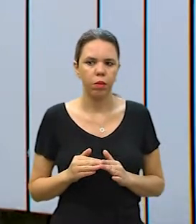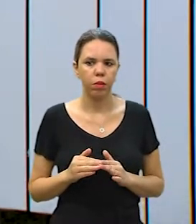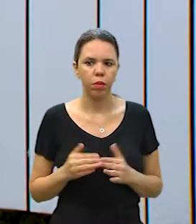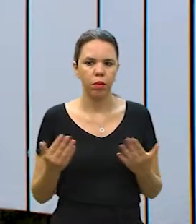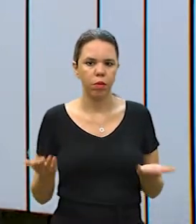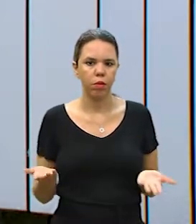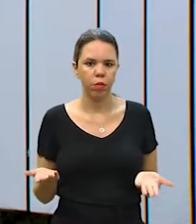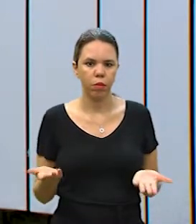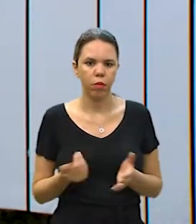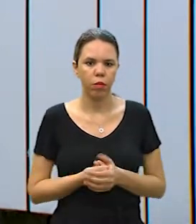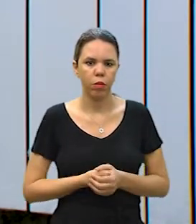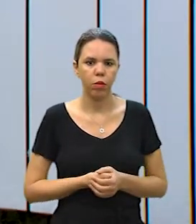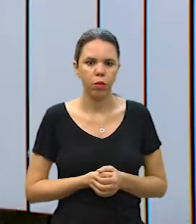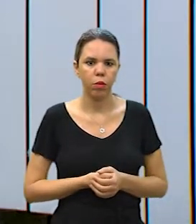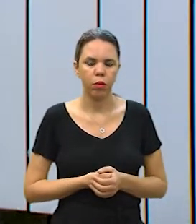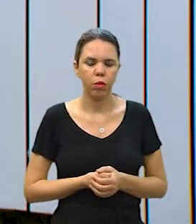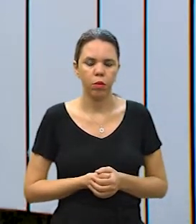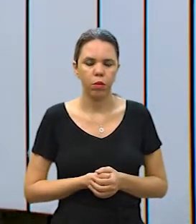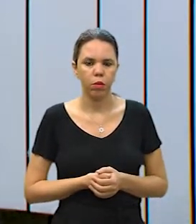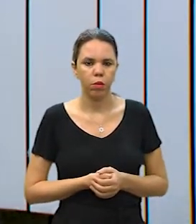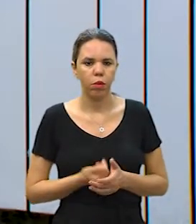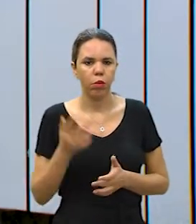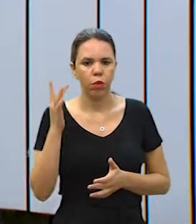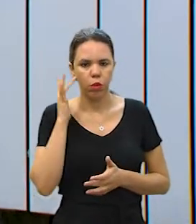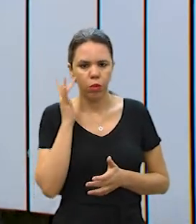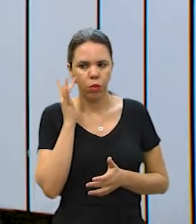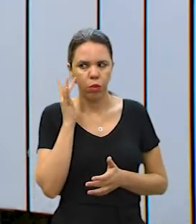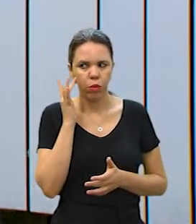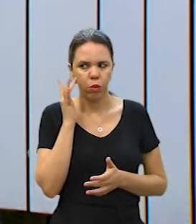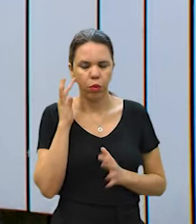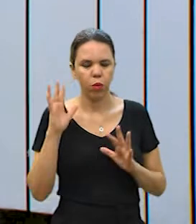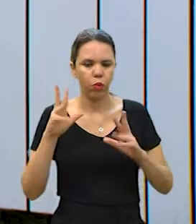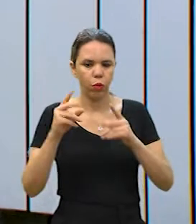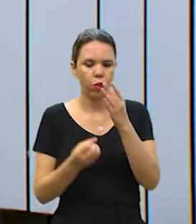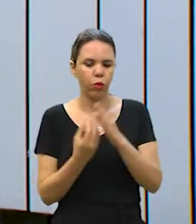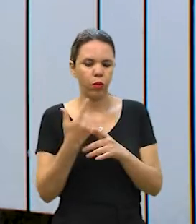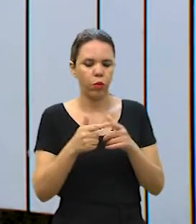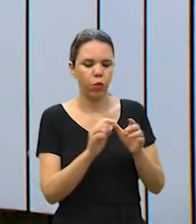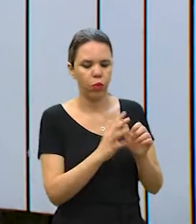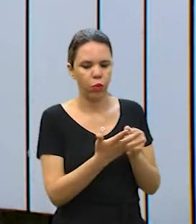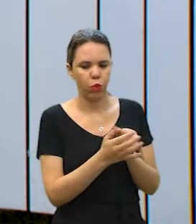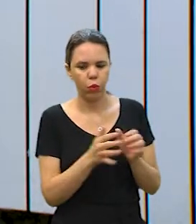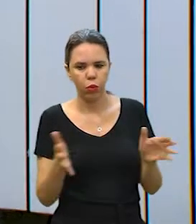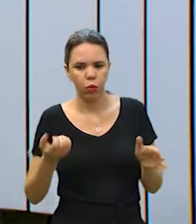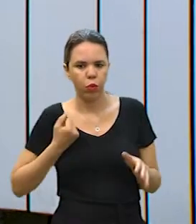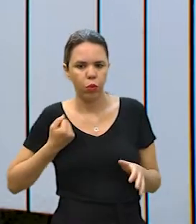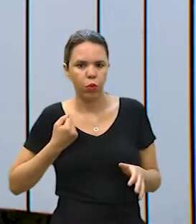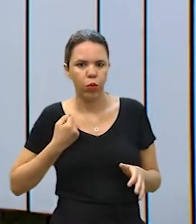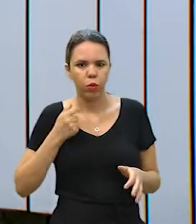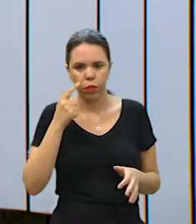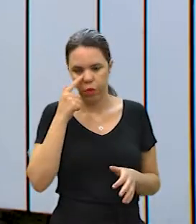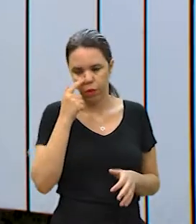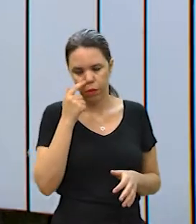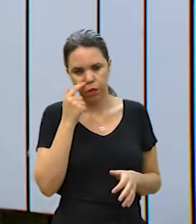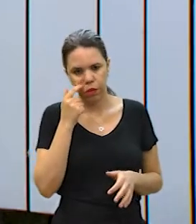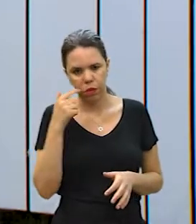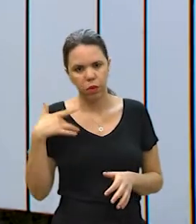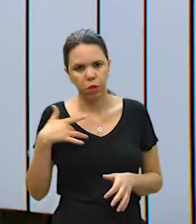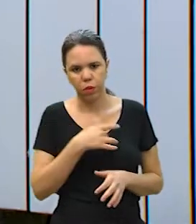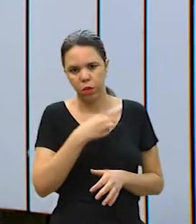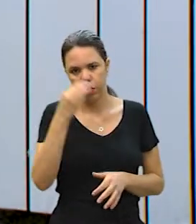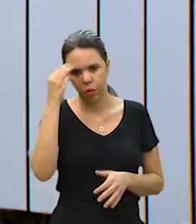Então, eu acho que tudo isso que aconteceu na pandemia, esses números, né, da questão da saúde